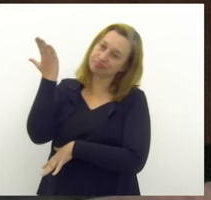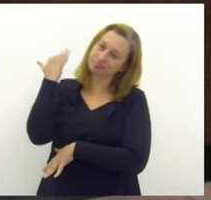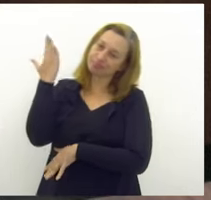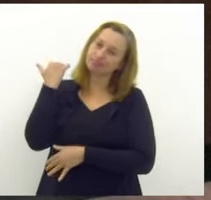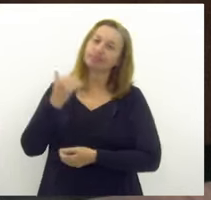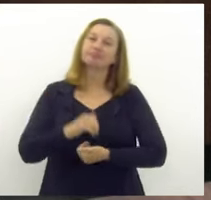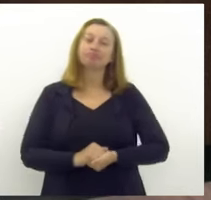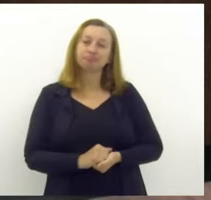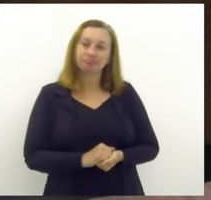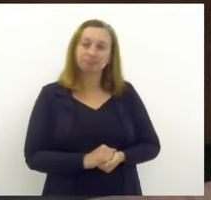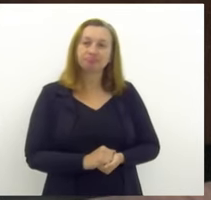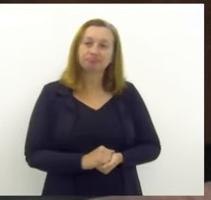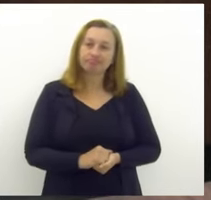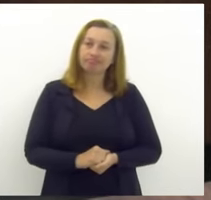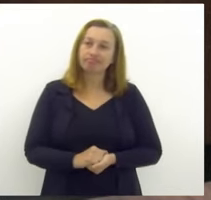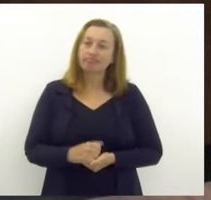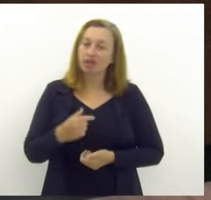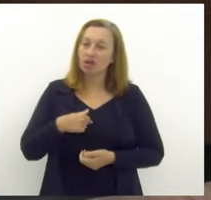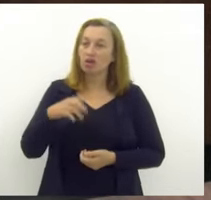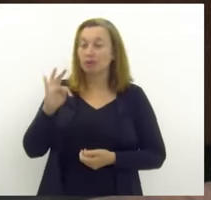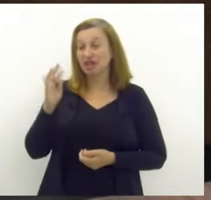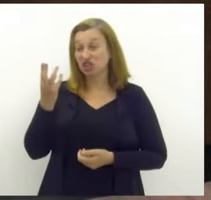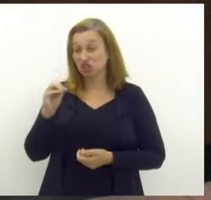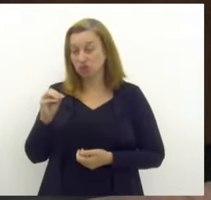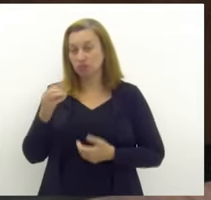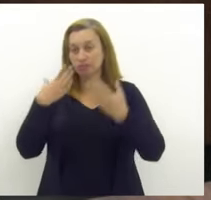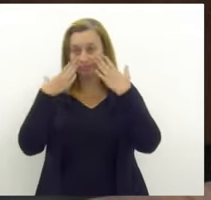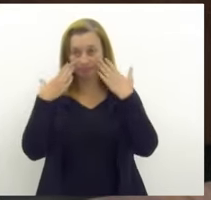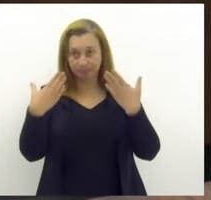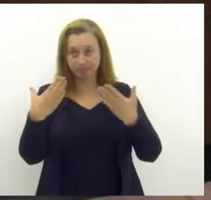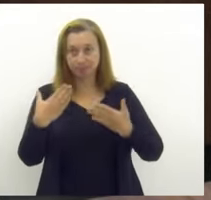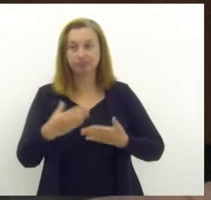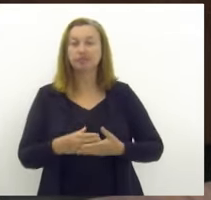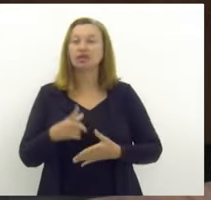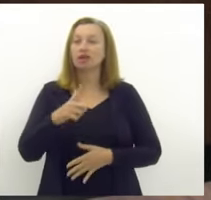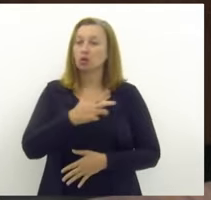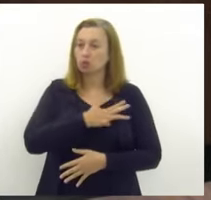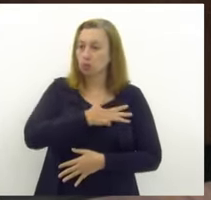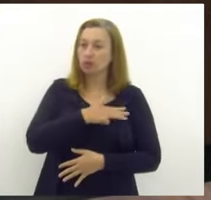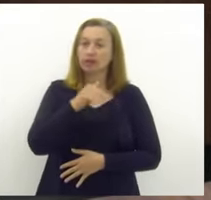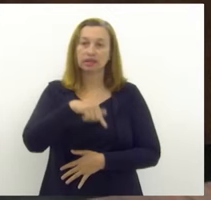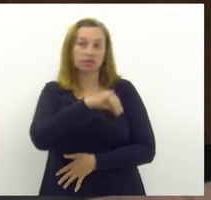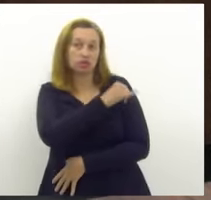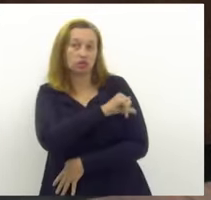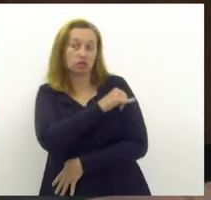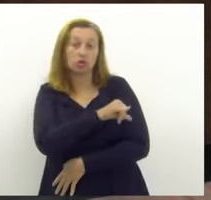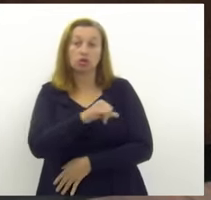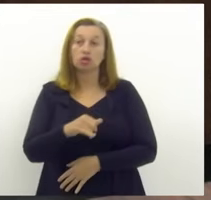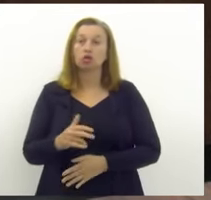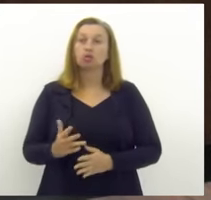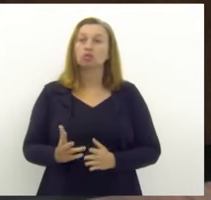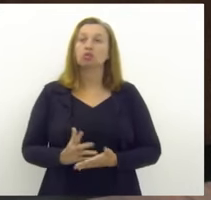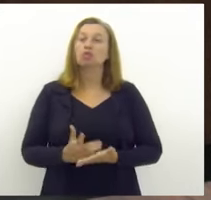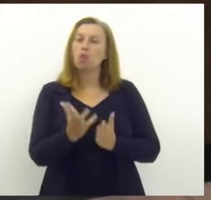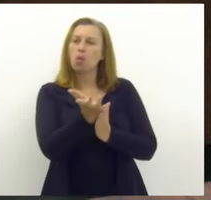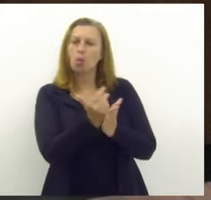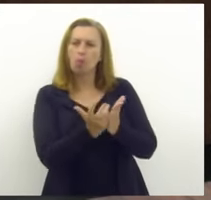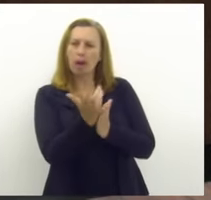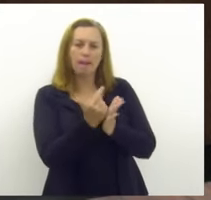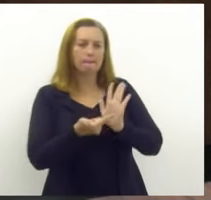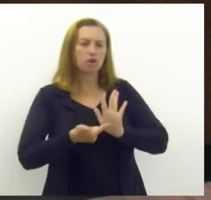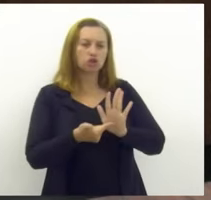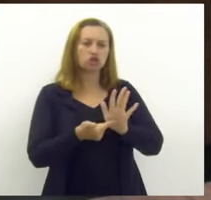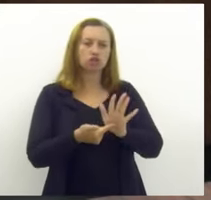atrás eu e o Betinho apresentamos para o Lula aqui no Rio de Janeiro o mapa da Fome do Rio de Janeiro em